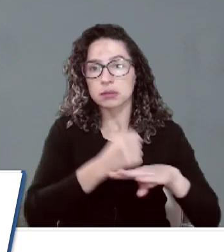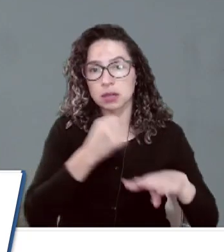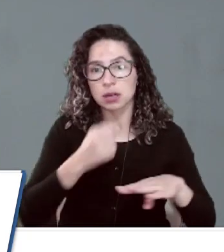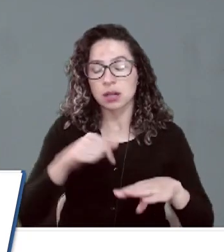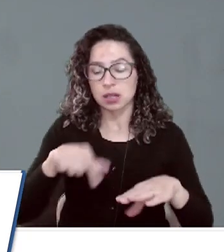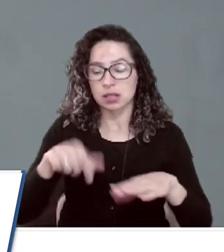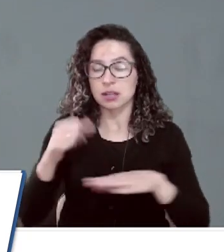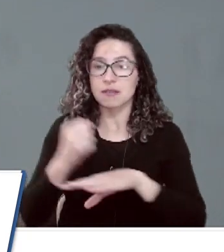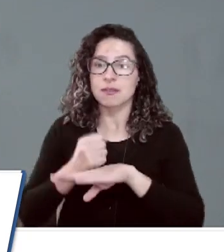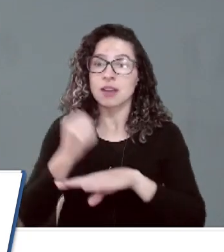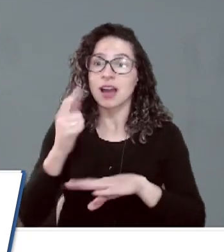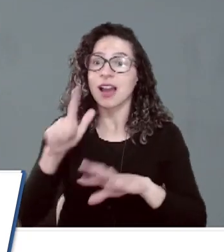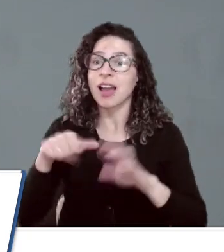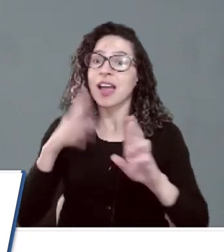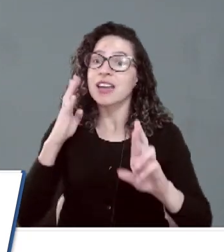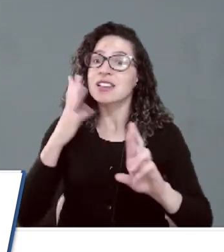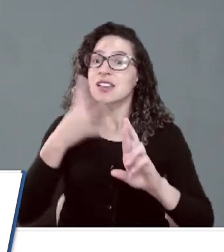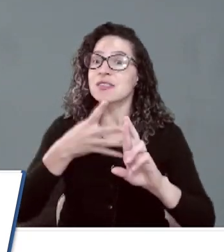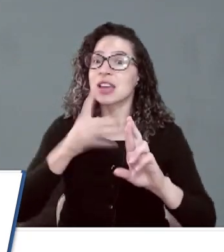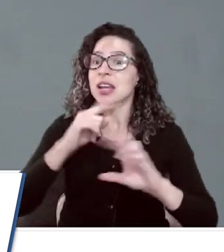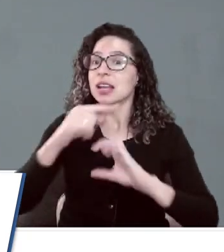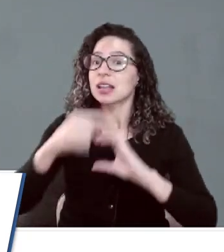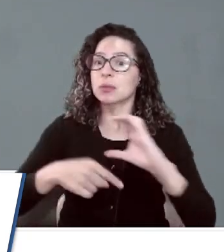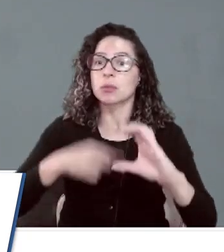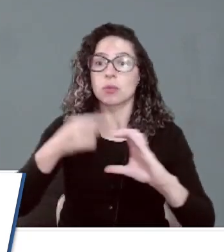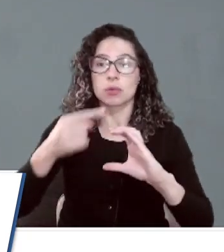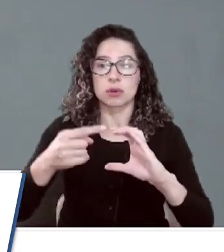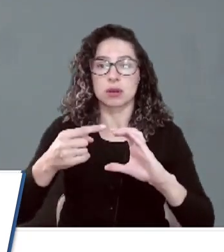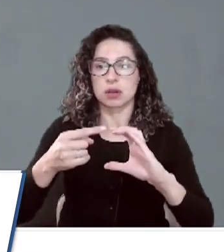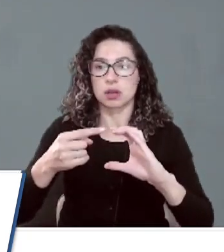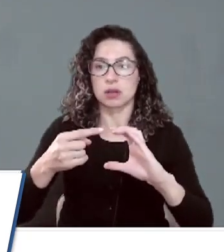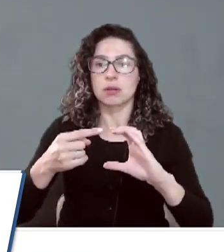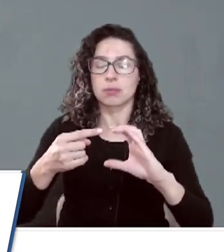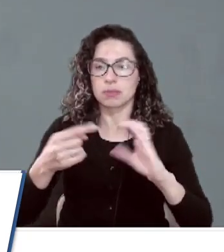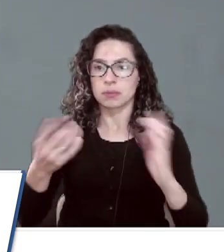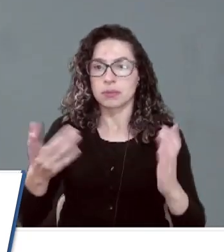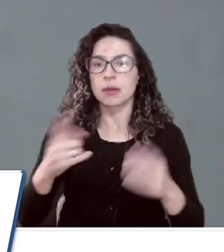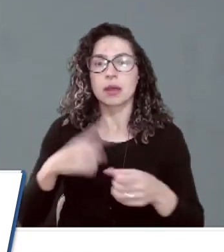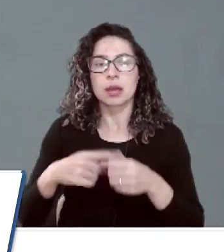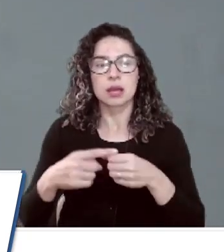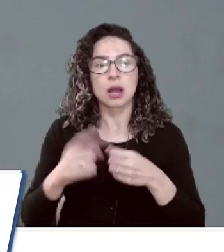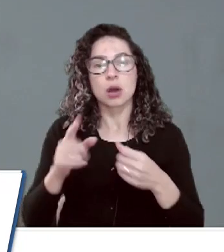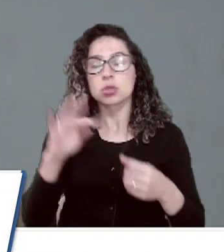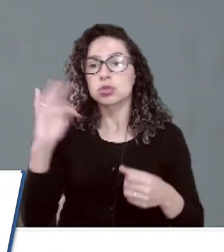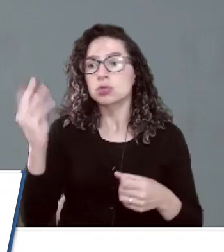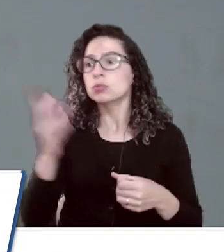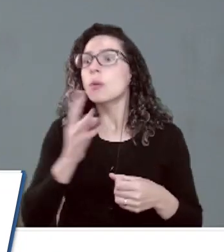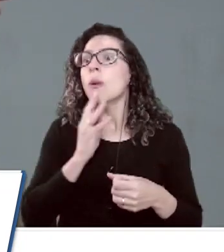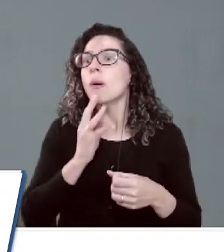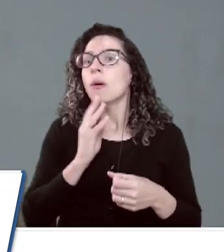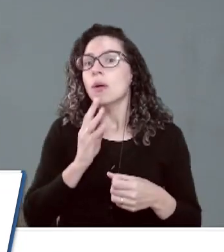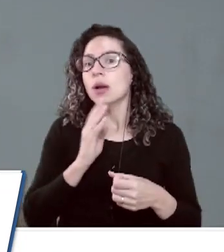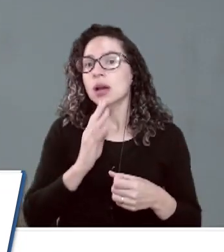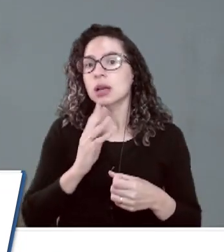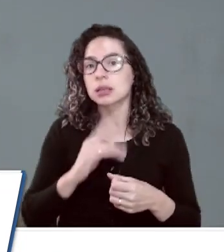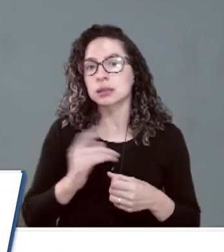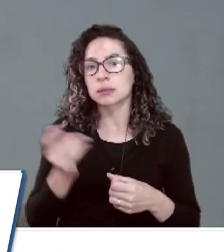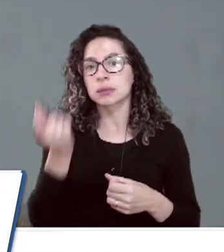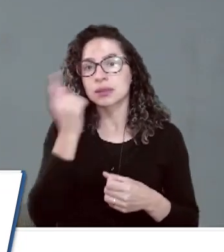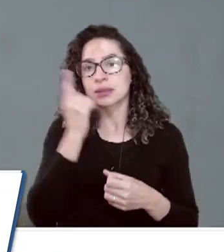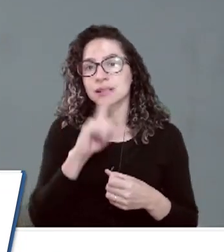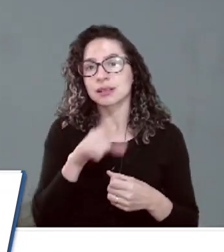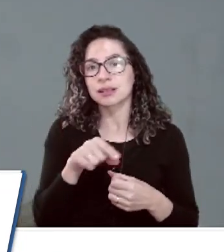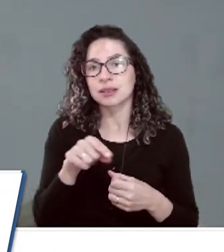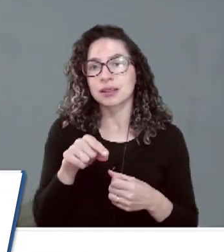é referência no mundo. Então é uma cidade que hoje todo mundo conhece, né? Para poder ela ser